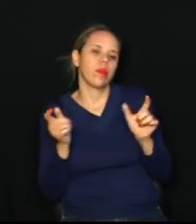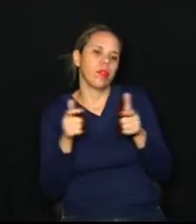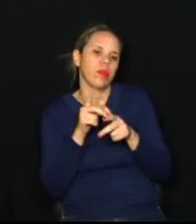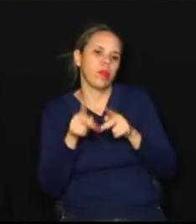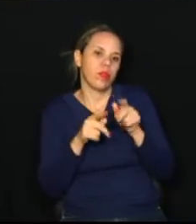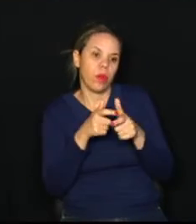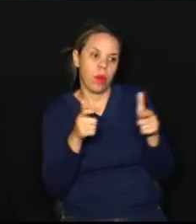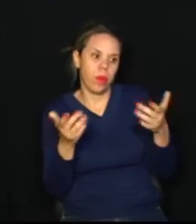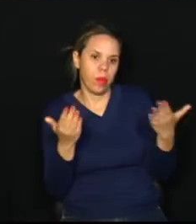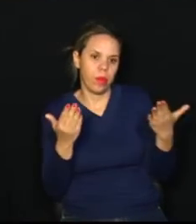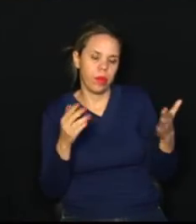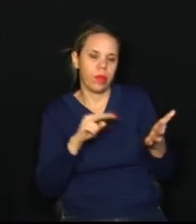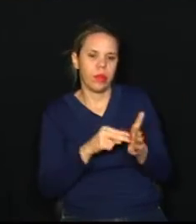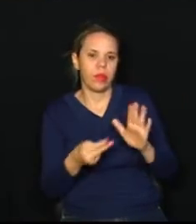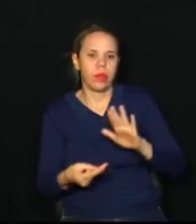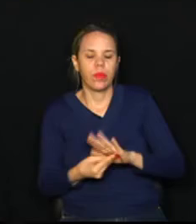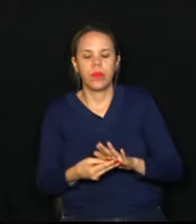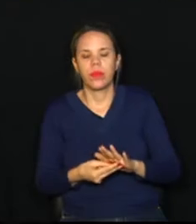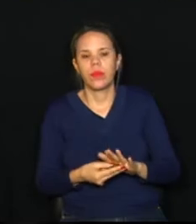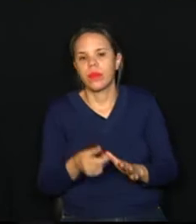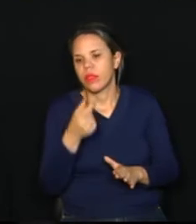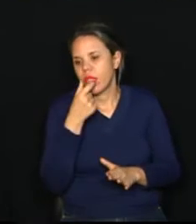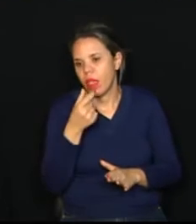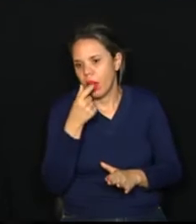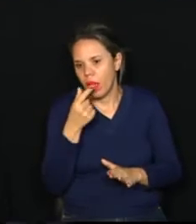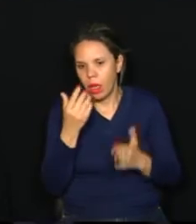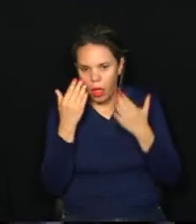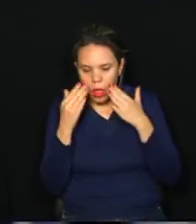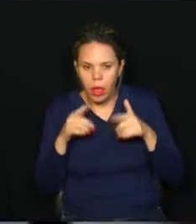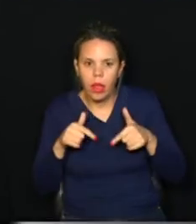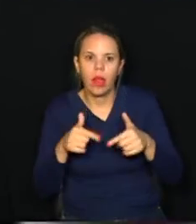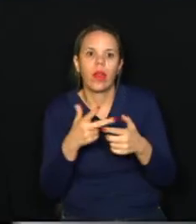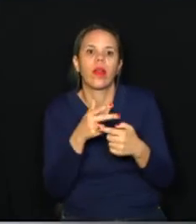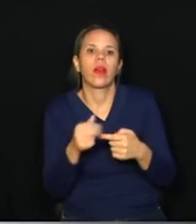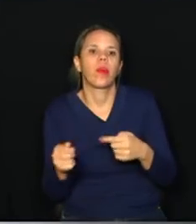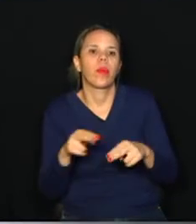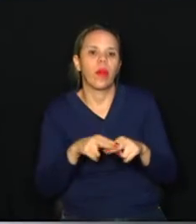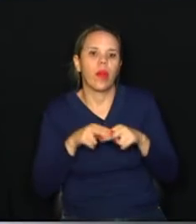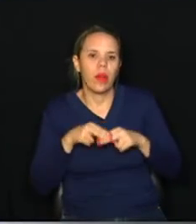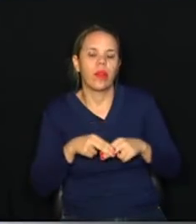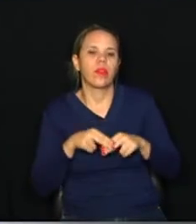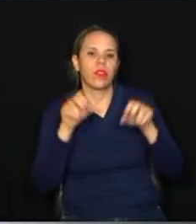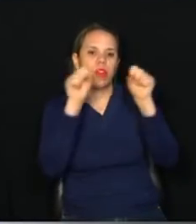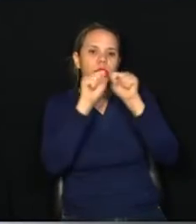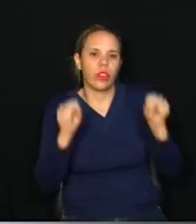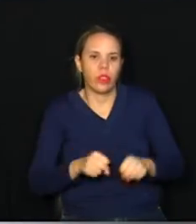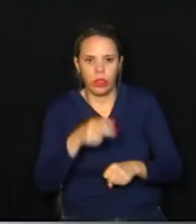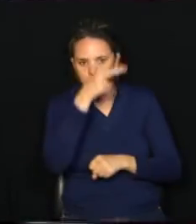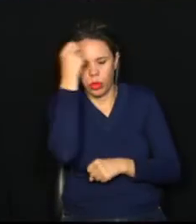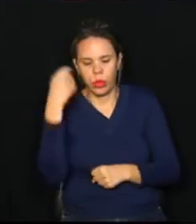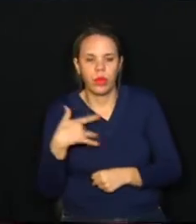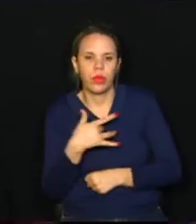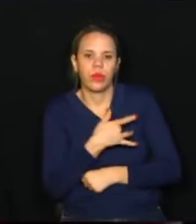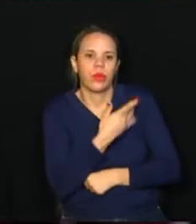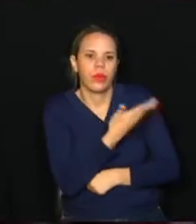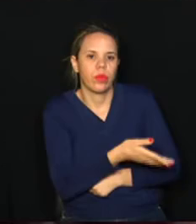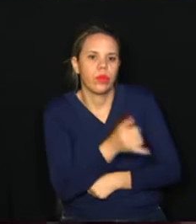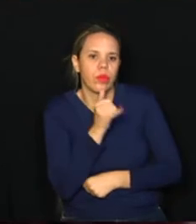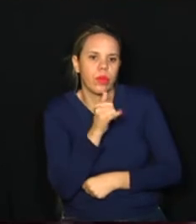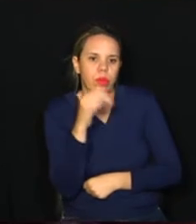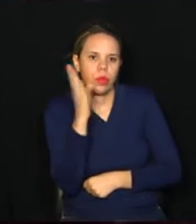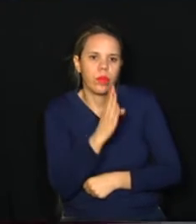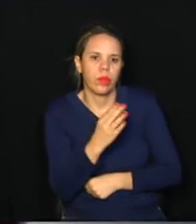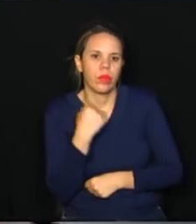está lá. O Reino Unido, a Inglaterra, enfrentou a pandemia por conta do seu sistema público de saúde. A exemplo do